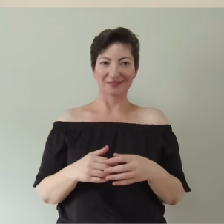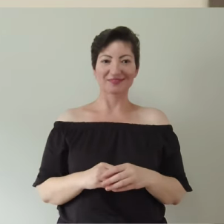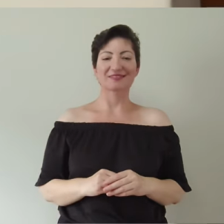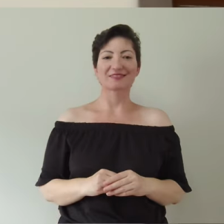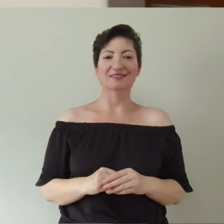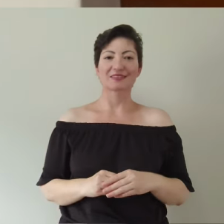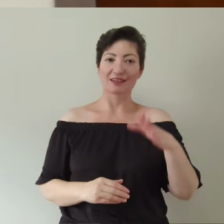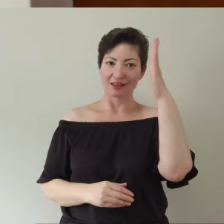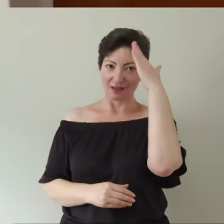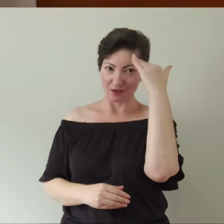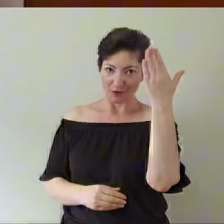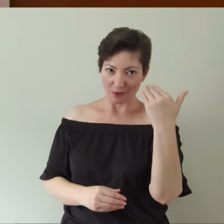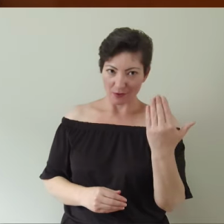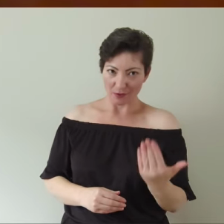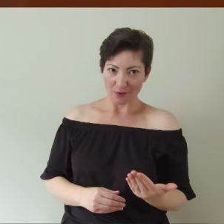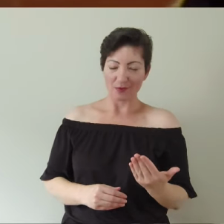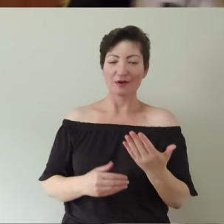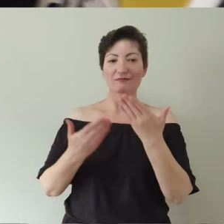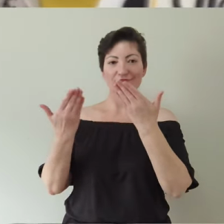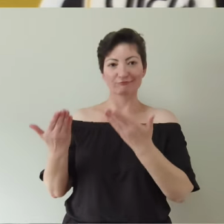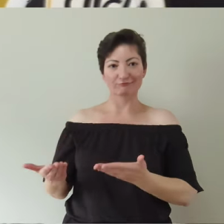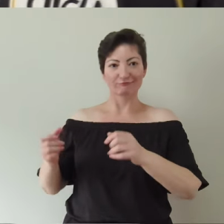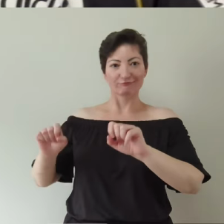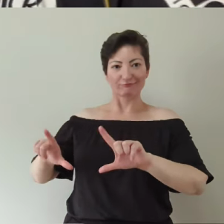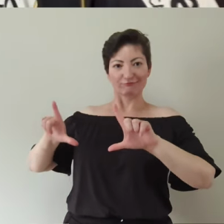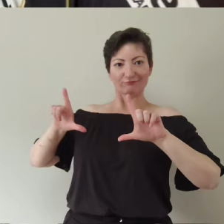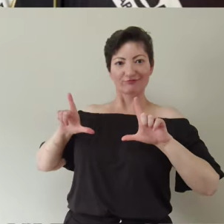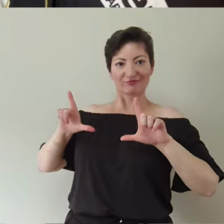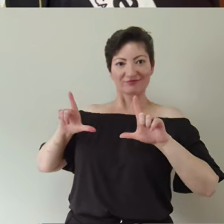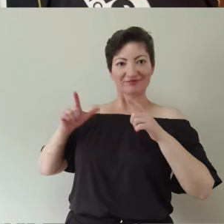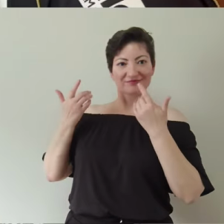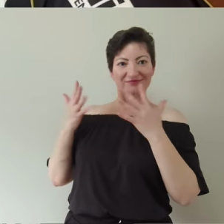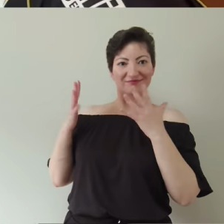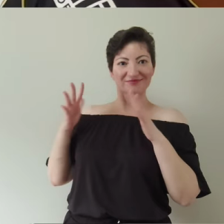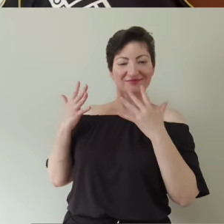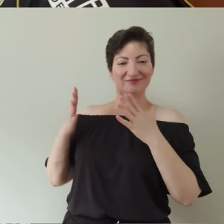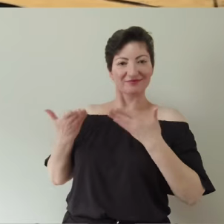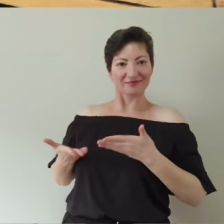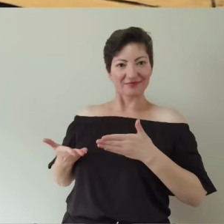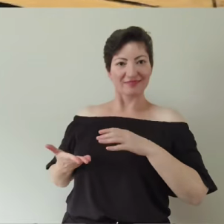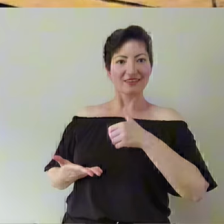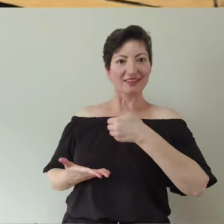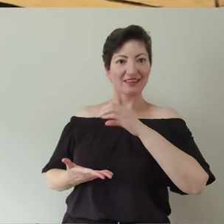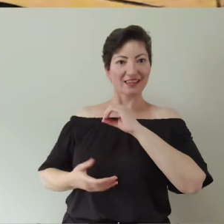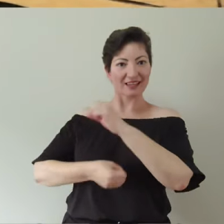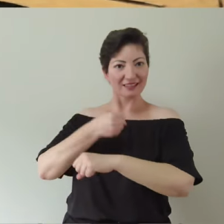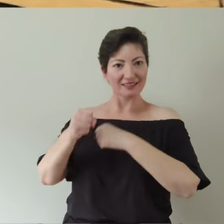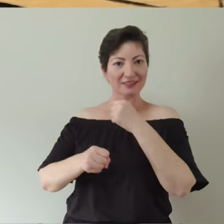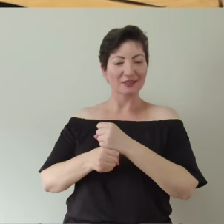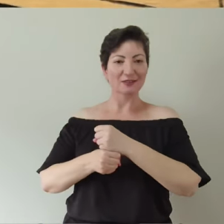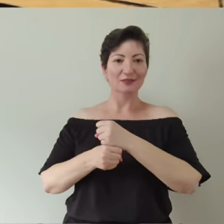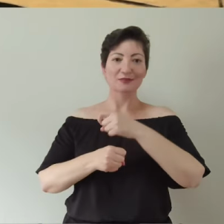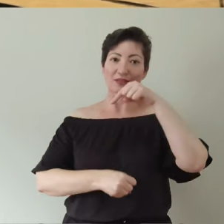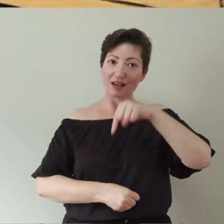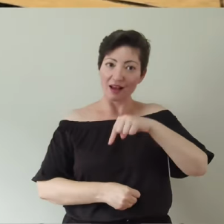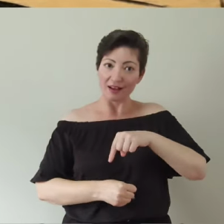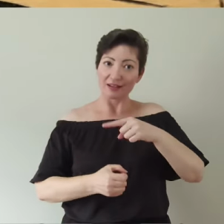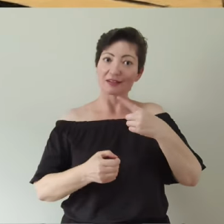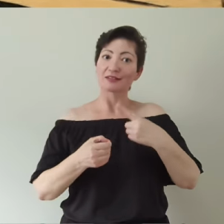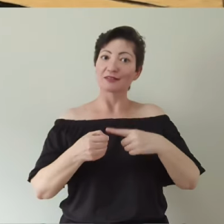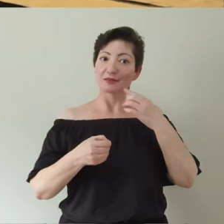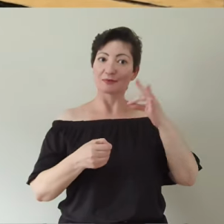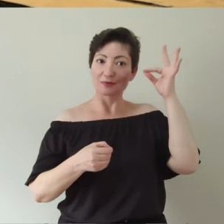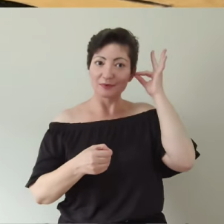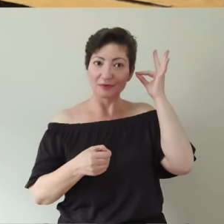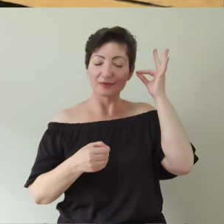Uma grande honra poder fazer uma moção de aplauso para o grupo Dia de Arte, que há 10 anos está aqui em Ponta Grossa, e eu quero